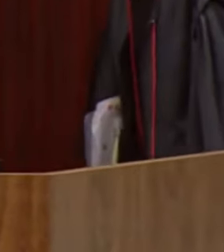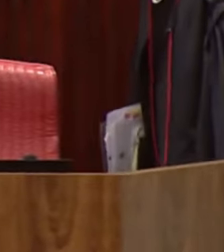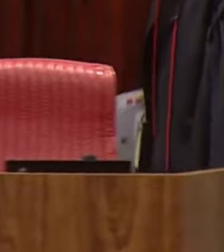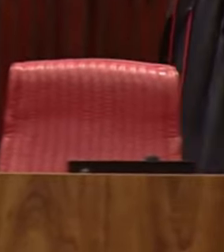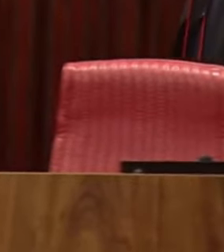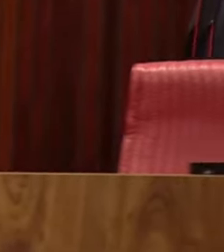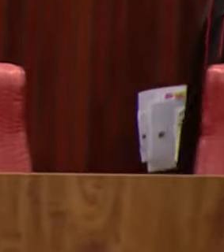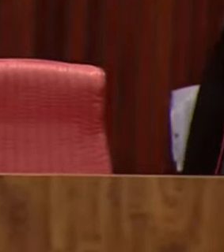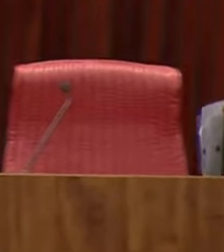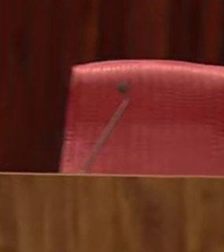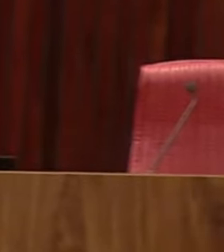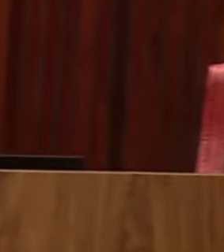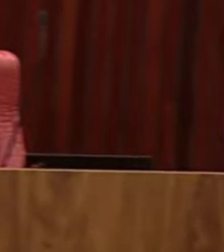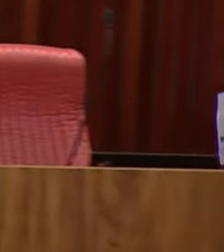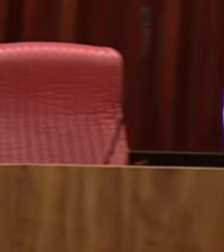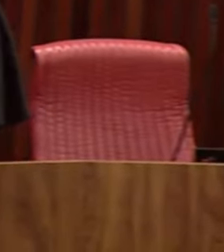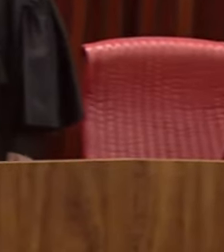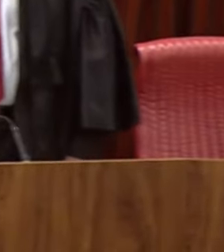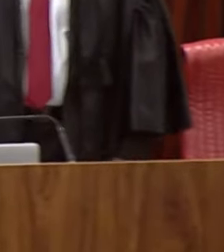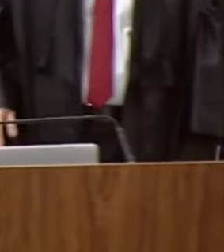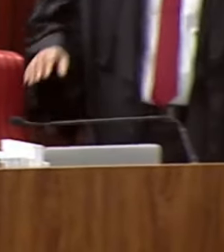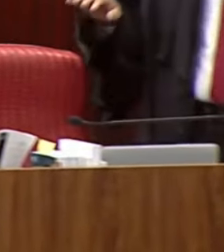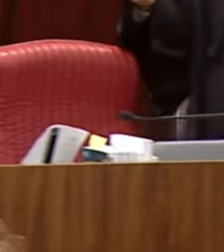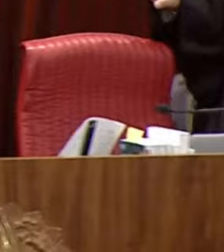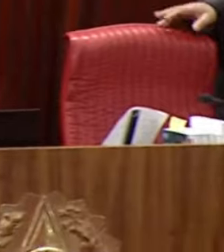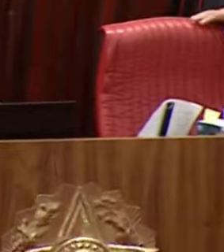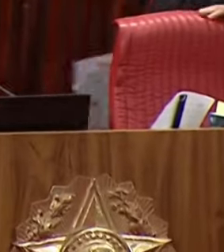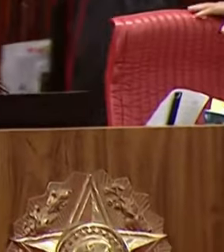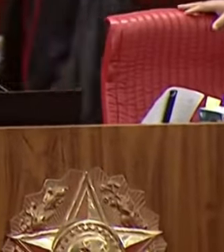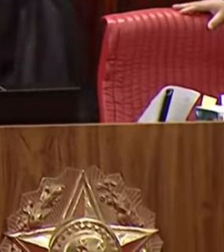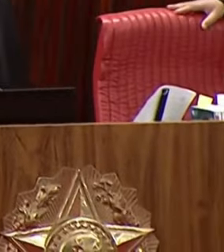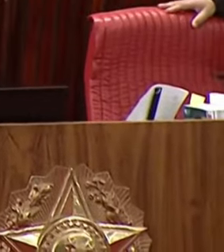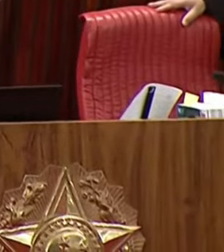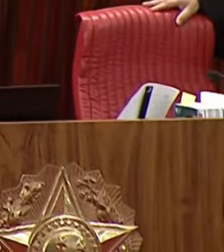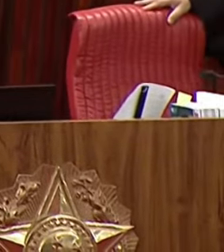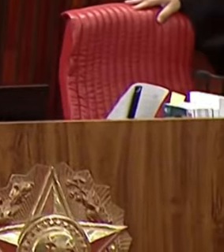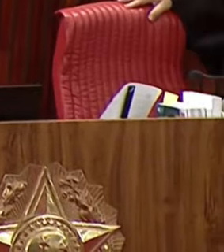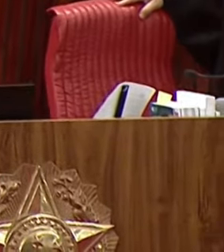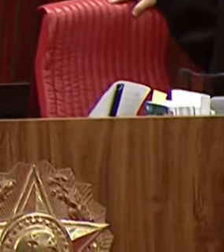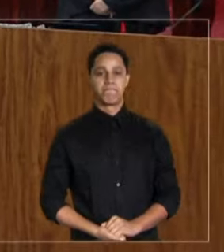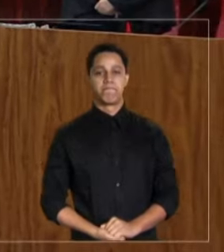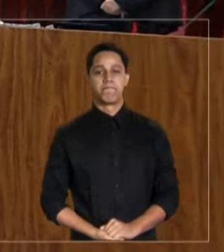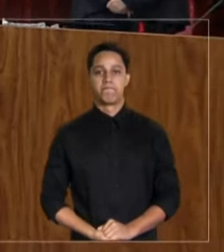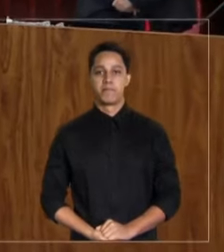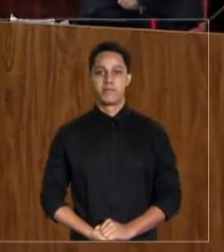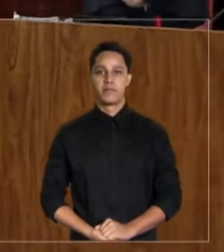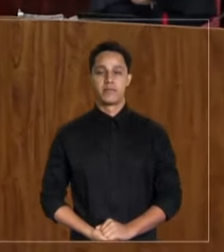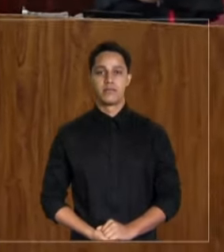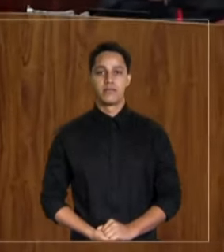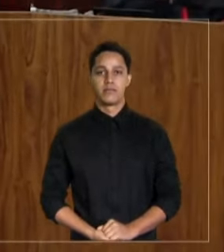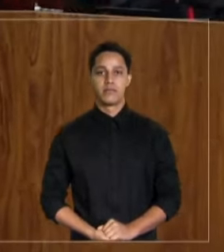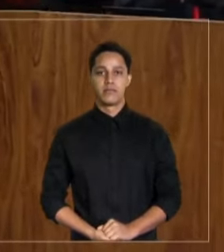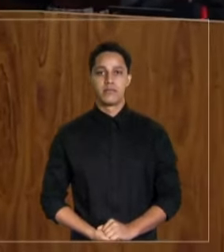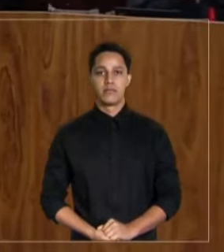a rede social ex admitiu nesta segunda-feira em carta ao Ministro do Supremo Tribunal Federal Alexandre de Moraes que os usuários de